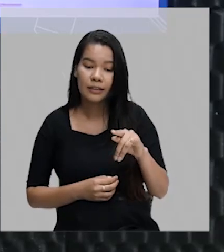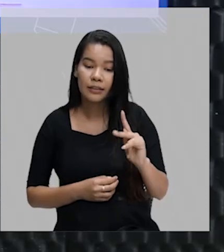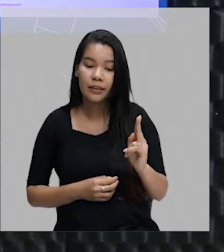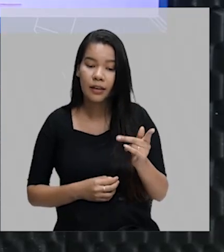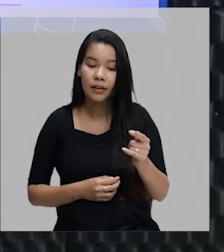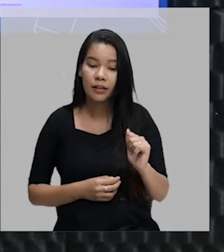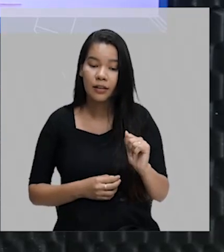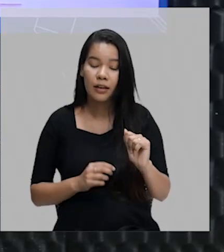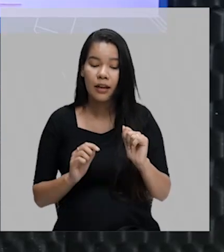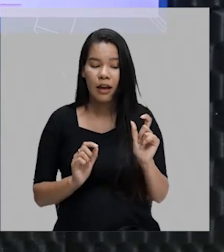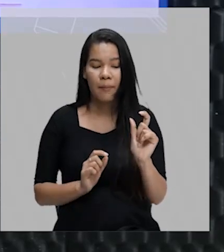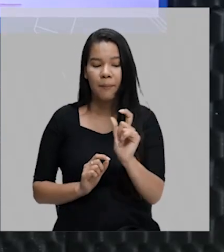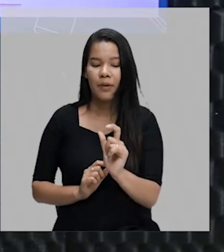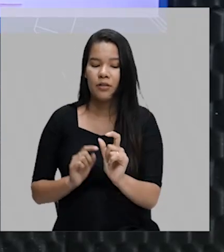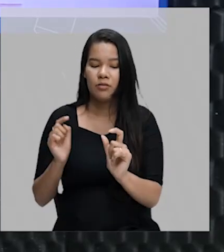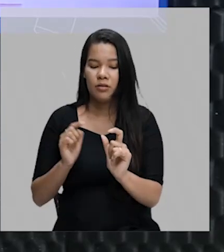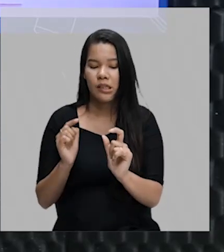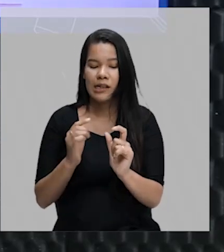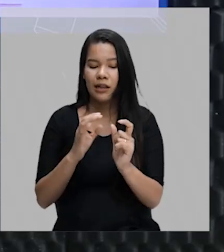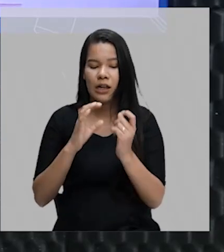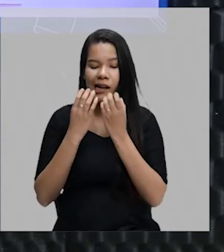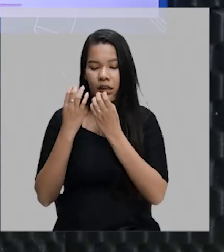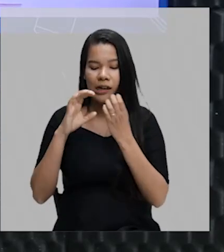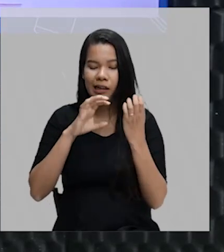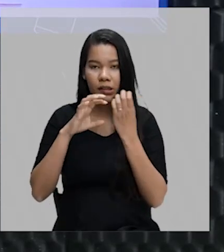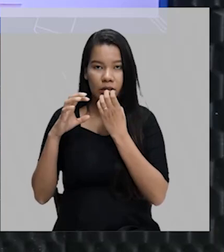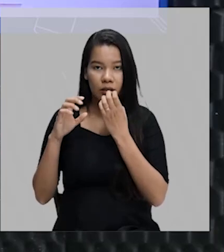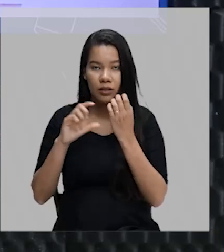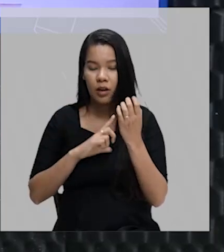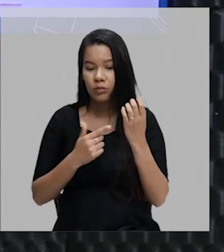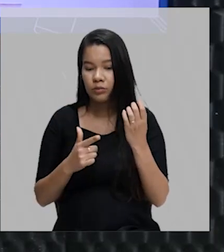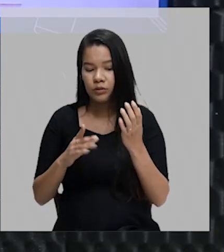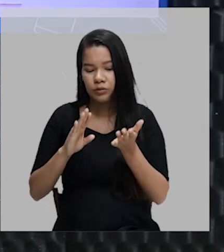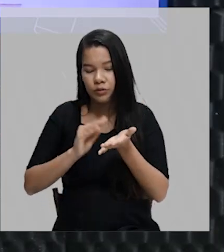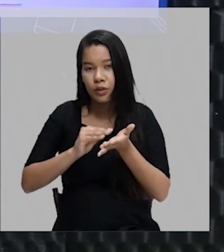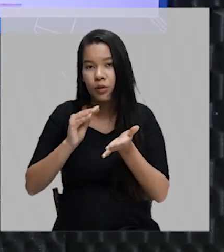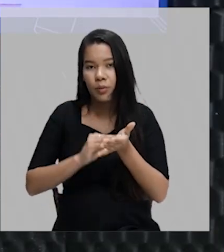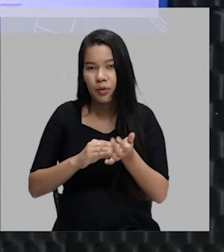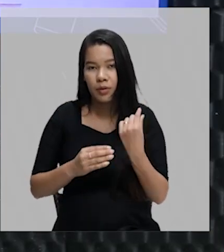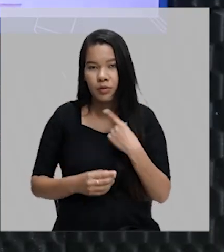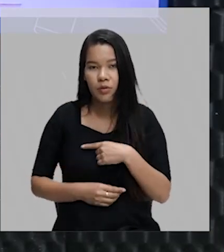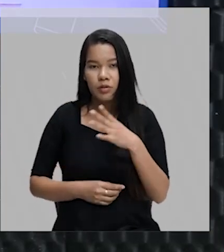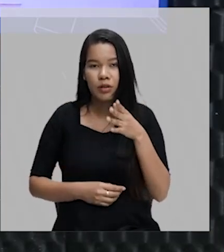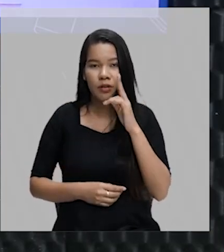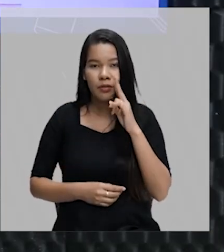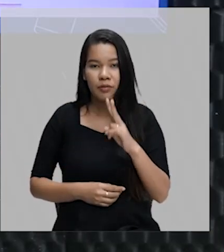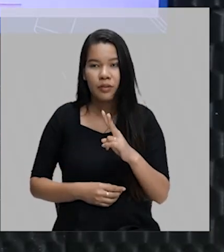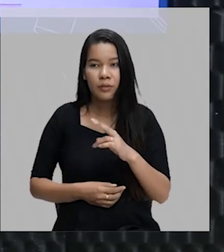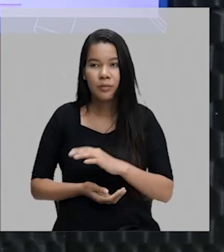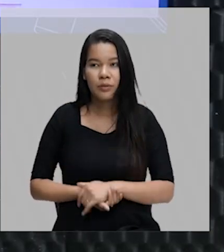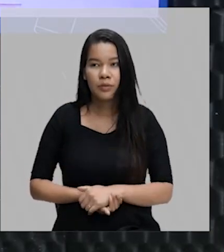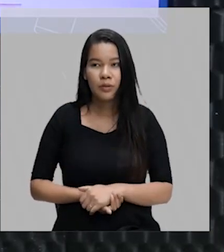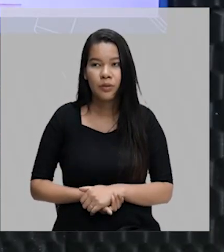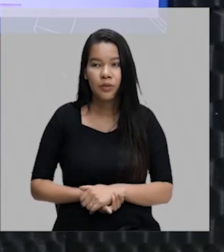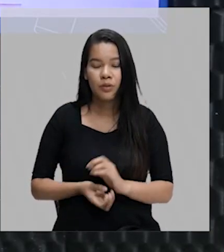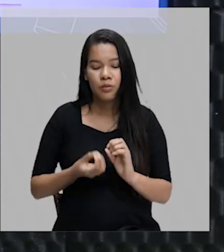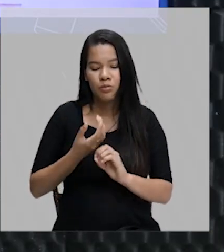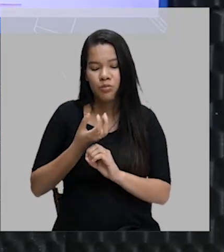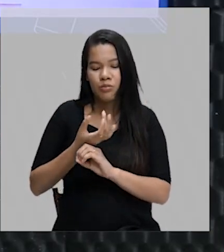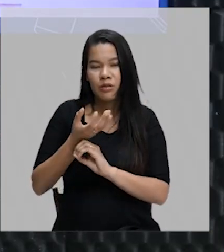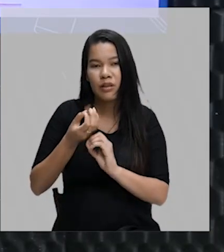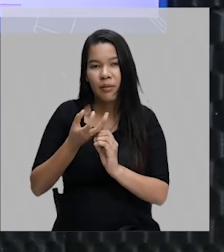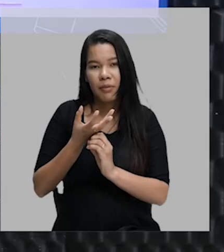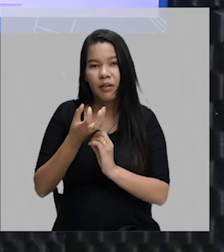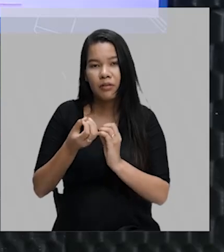espiga que ainda não está fecundada, mas a gente vê já o formato da espiga. Aí a gente vê aqueles cabelinhos saindo,